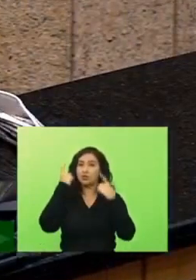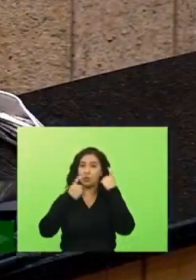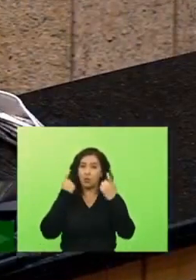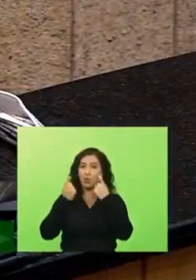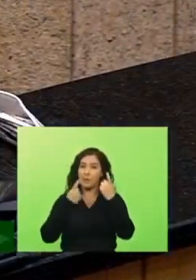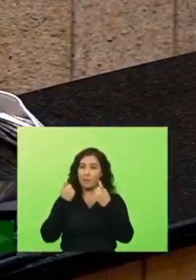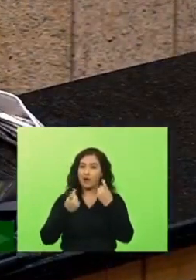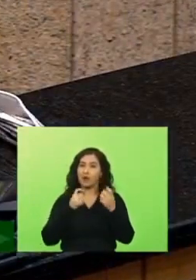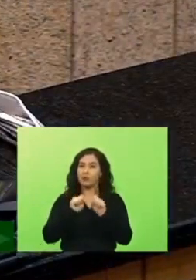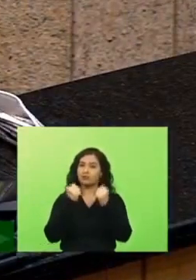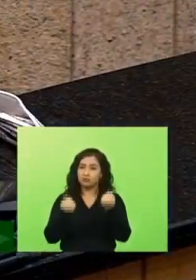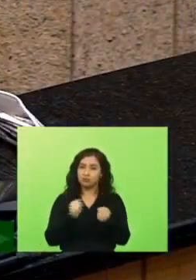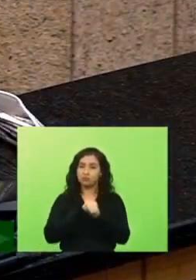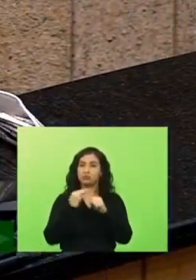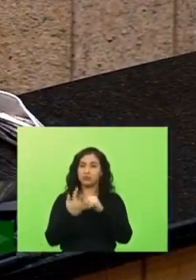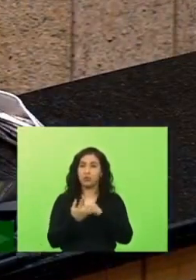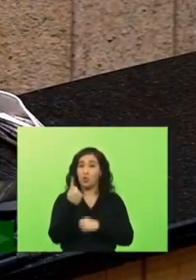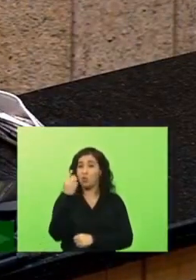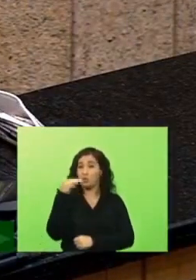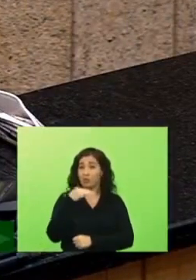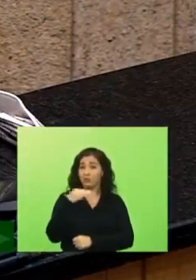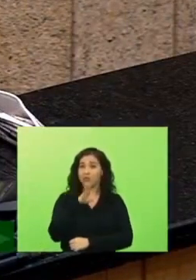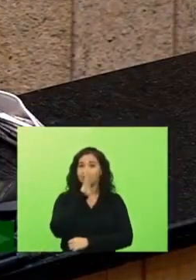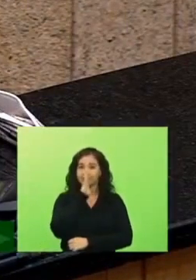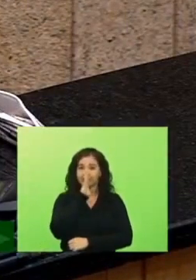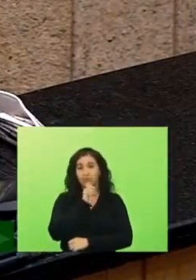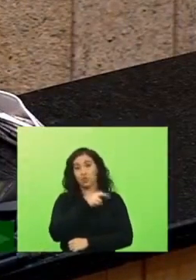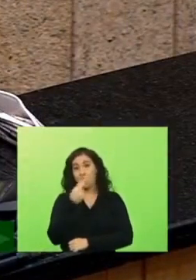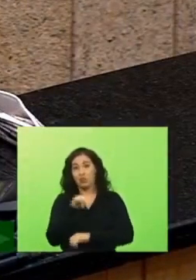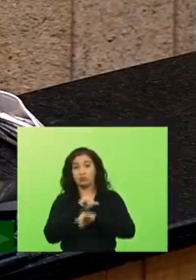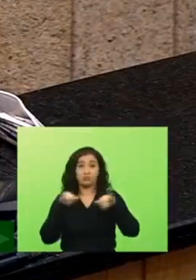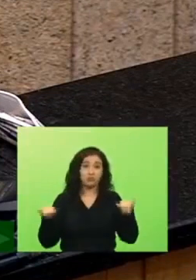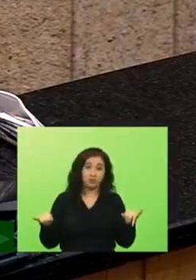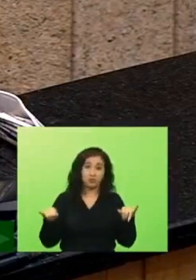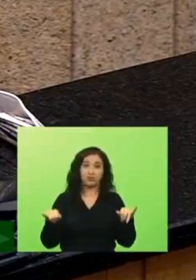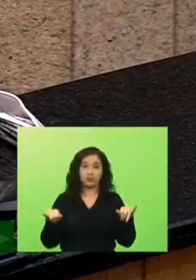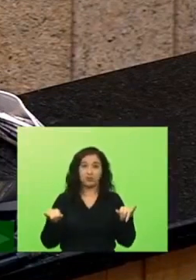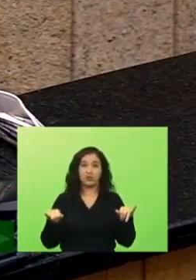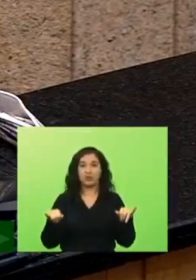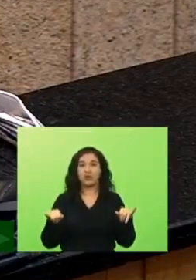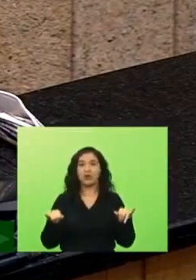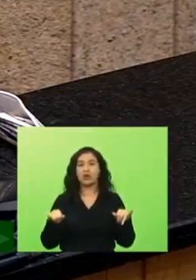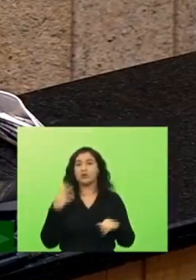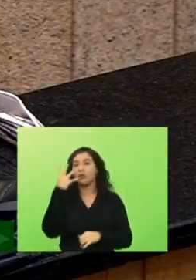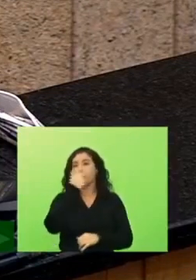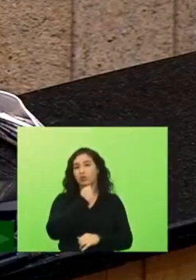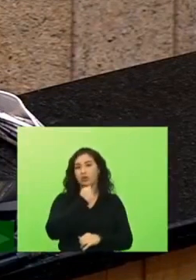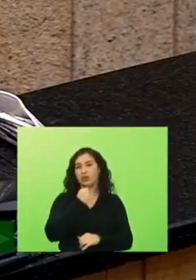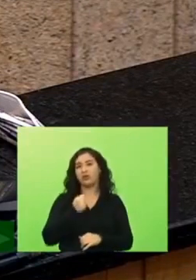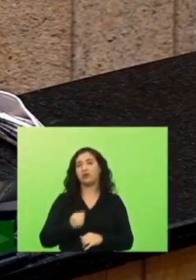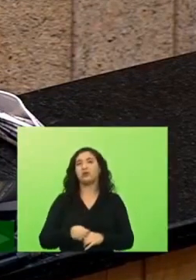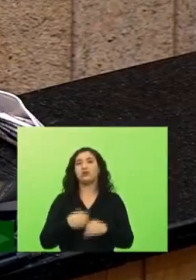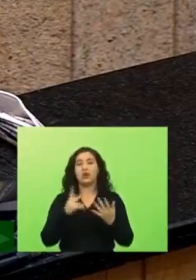combater o coronavírus com um minuto de silêncio ou com declarações demagógicas, bonitas, enfeitadas, o